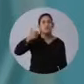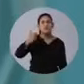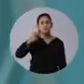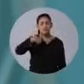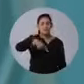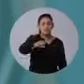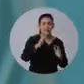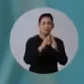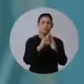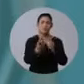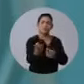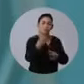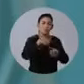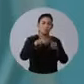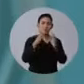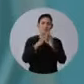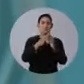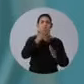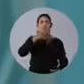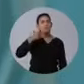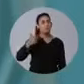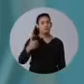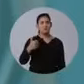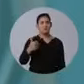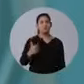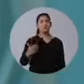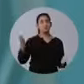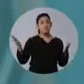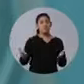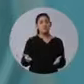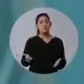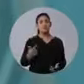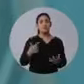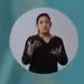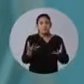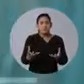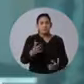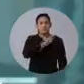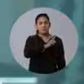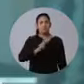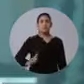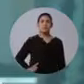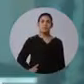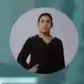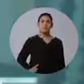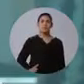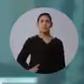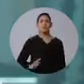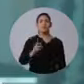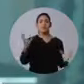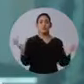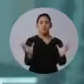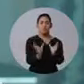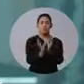casa com a certeza que irá voltar. Por isso, eu quero ser o seu governador. Nós conseguimos reunir